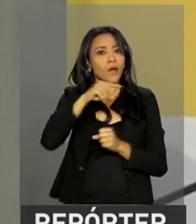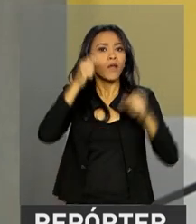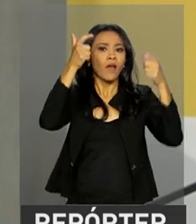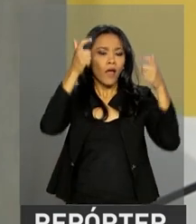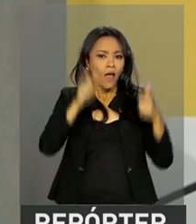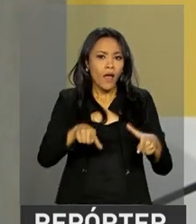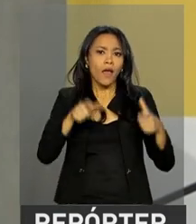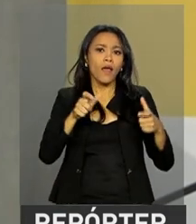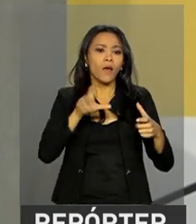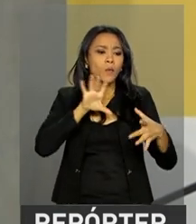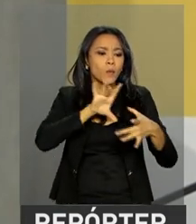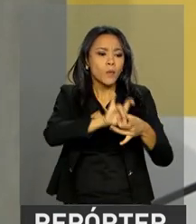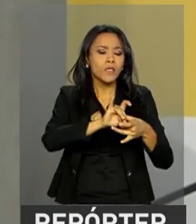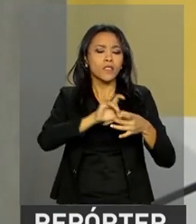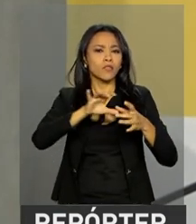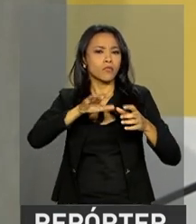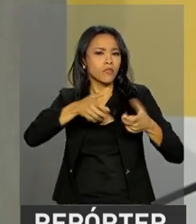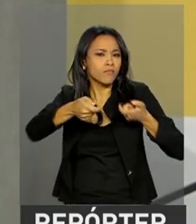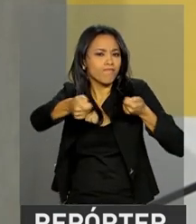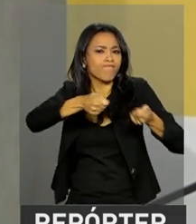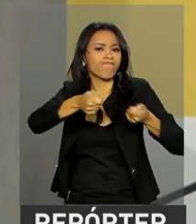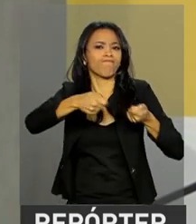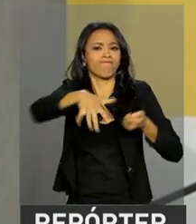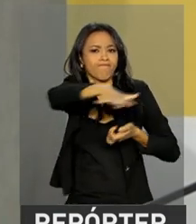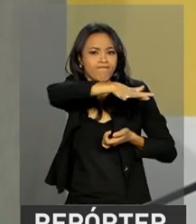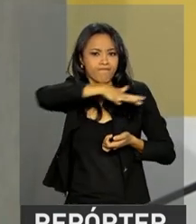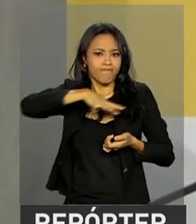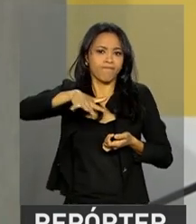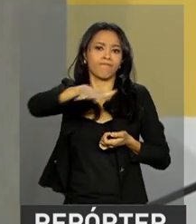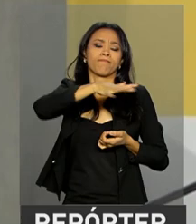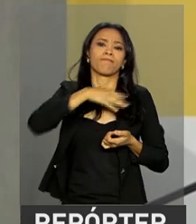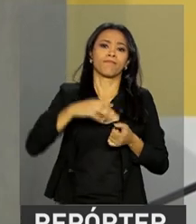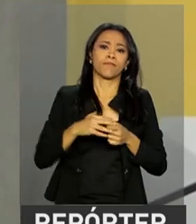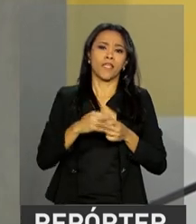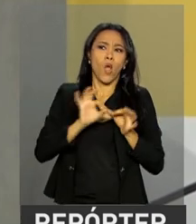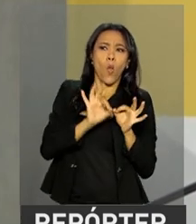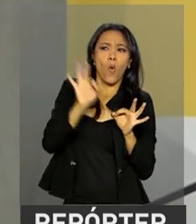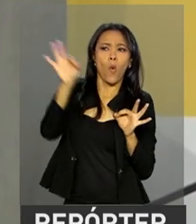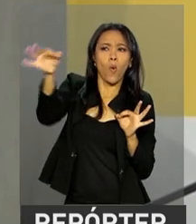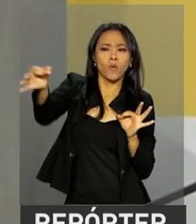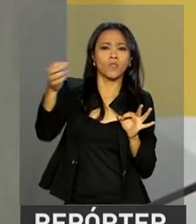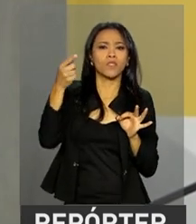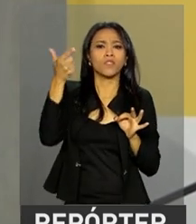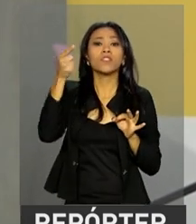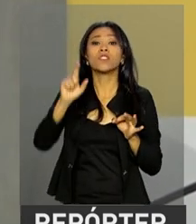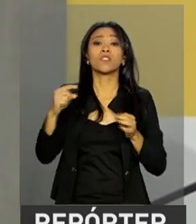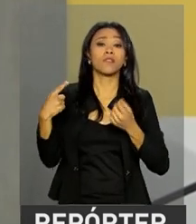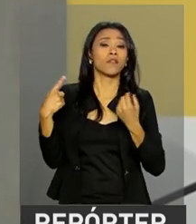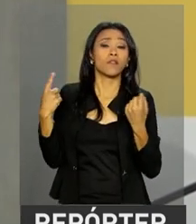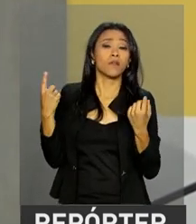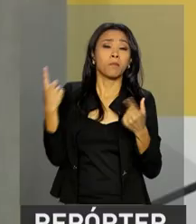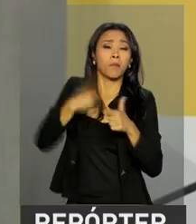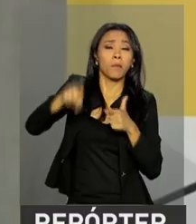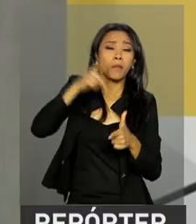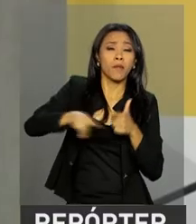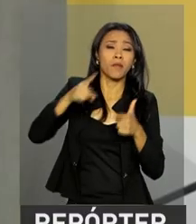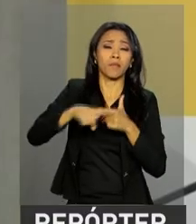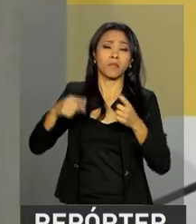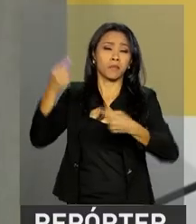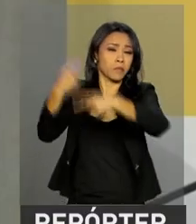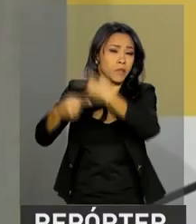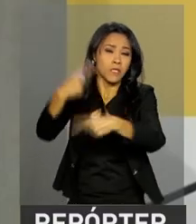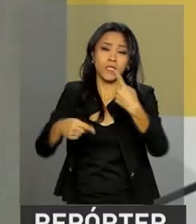estabilidade, distante de focos de tensão geopolítica.